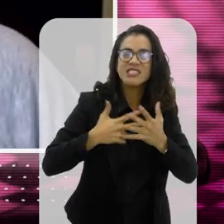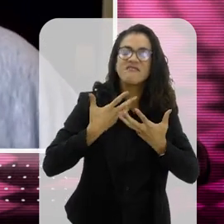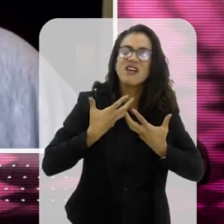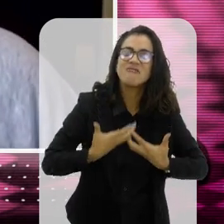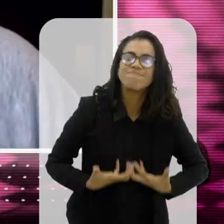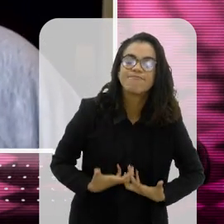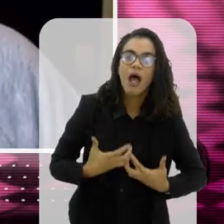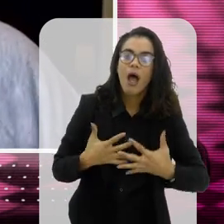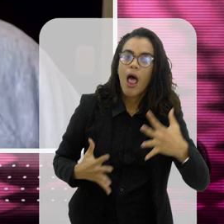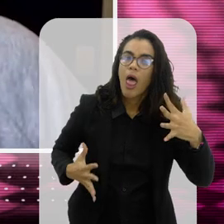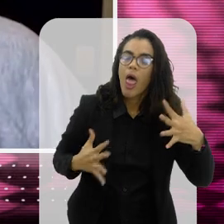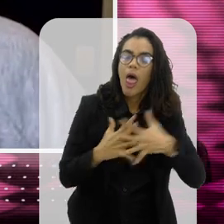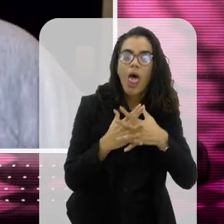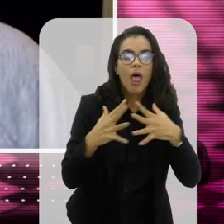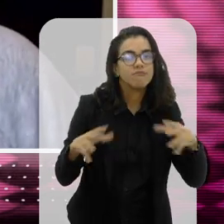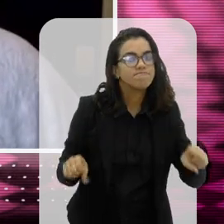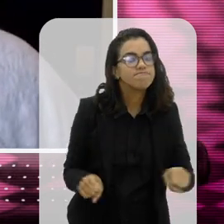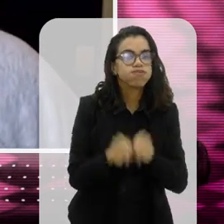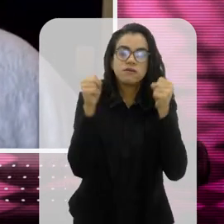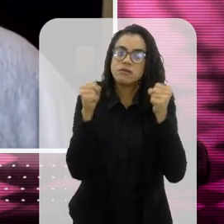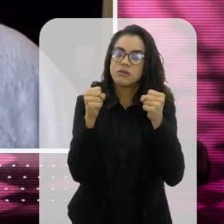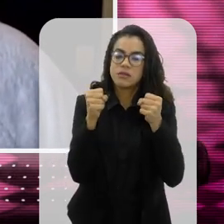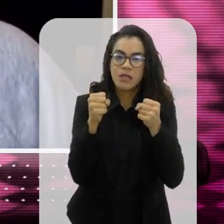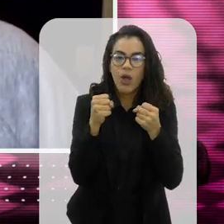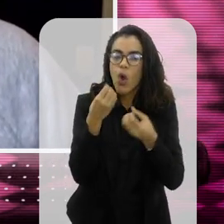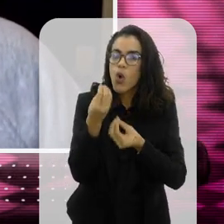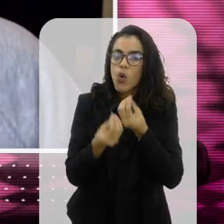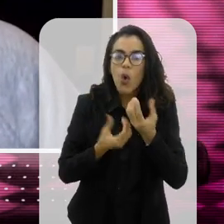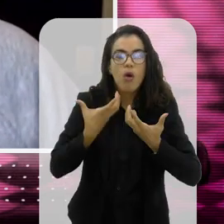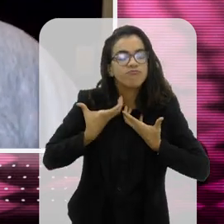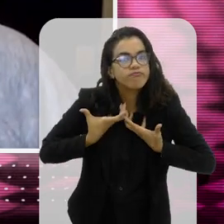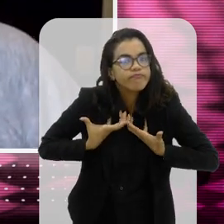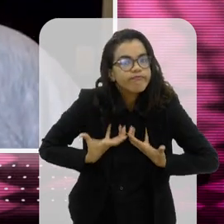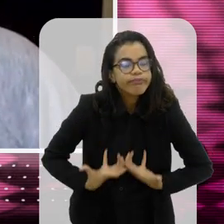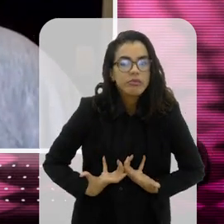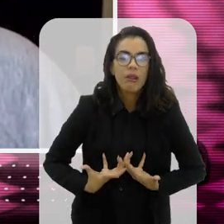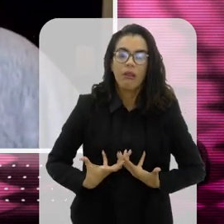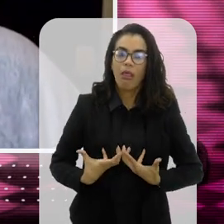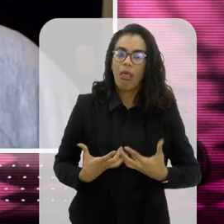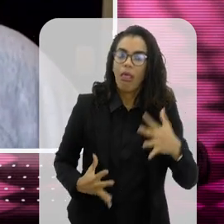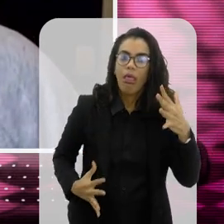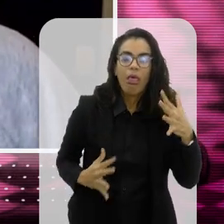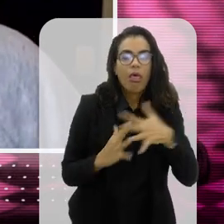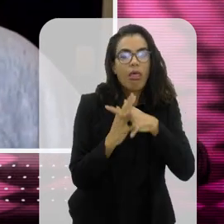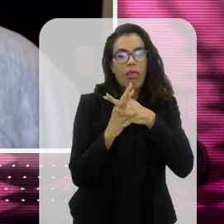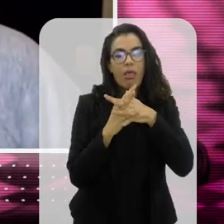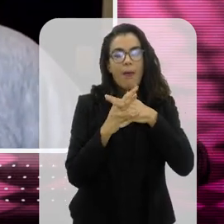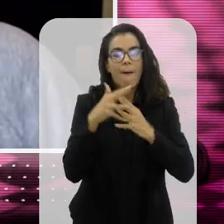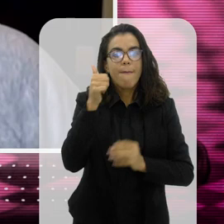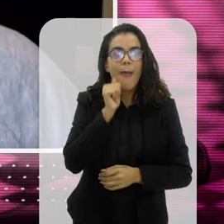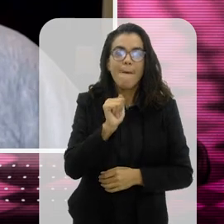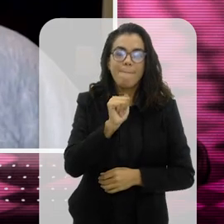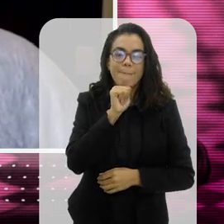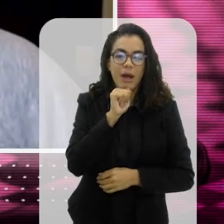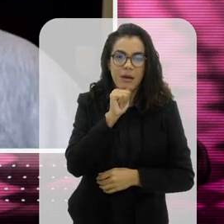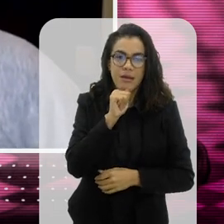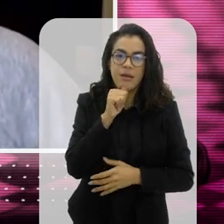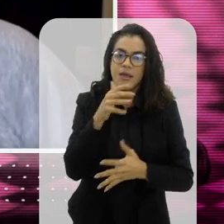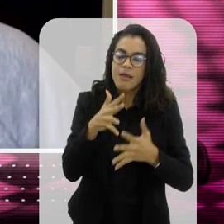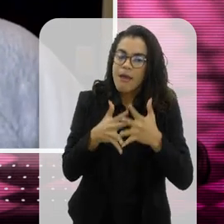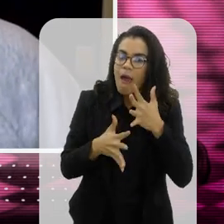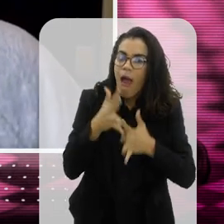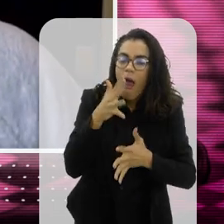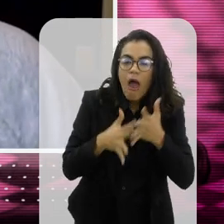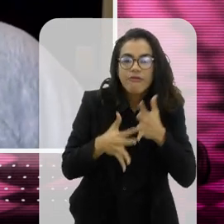chama Esgotadas, é exatamente sobre o tema de hoje, assim, como que essa sobrecarga feminina, essa sobrecarga materna